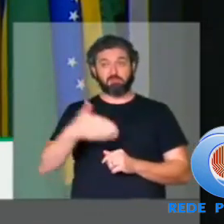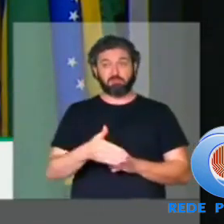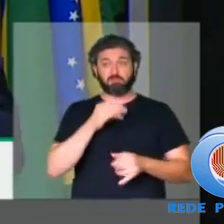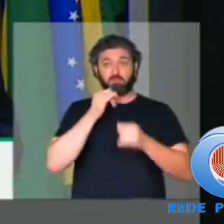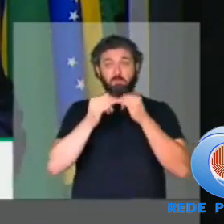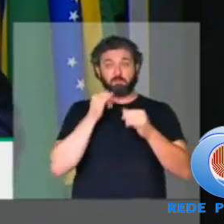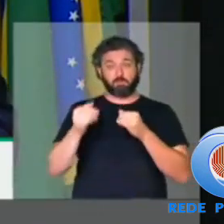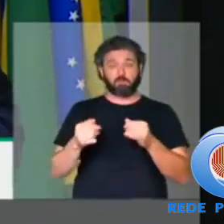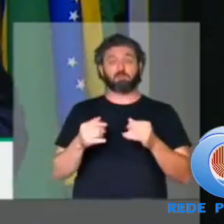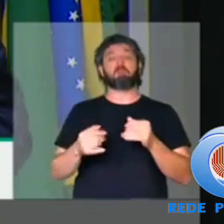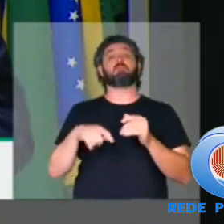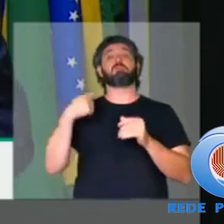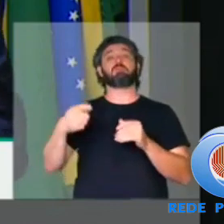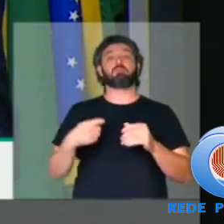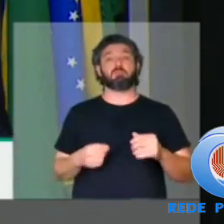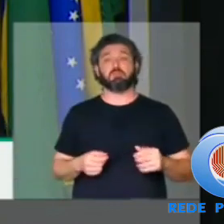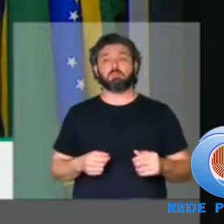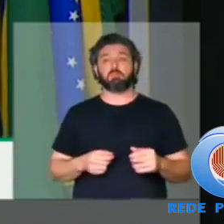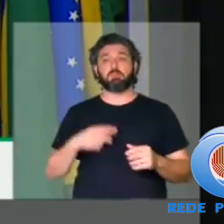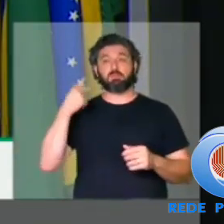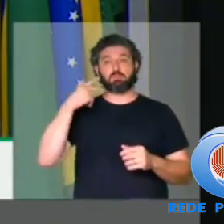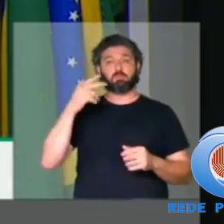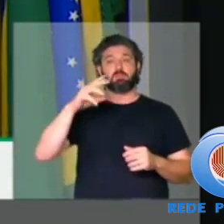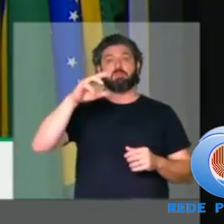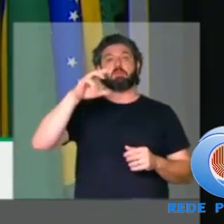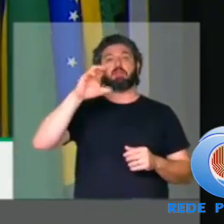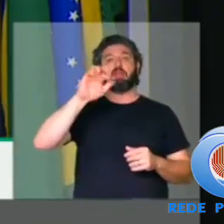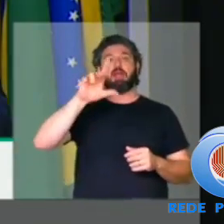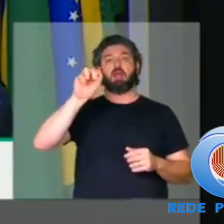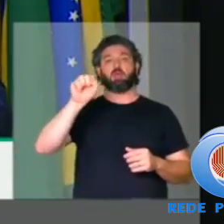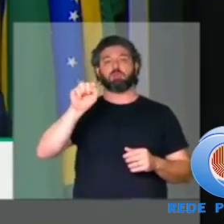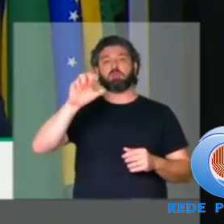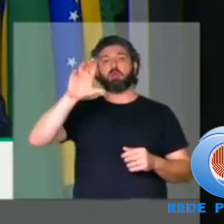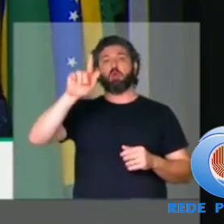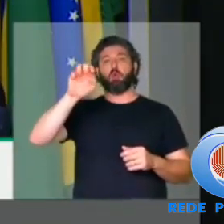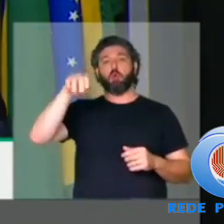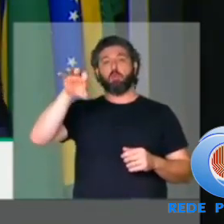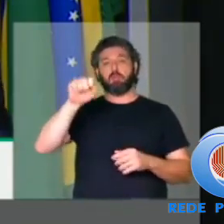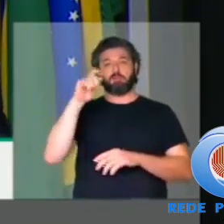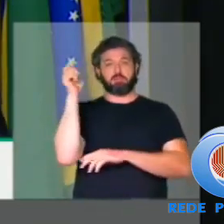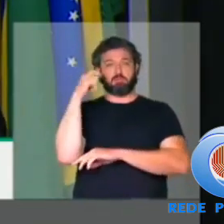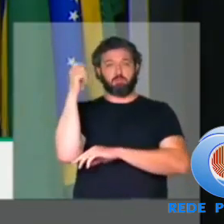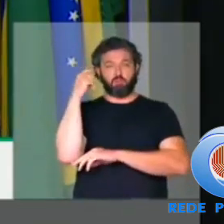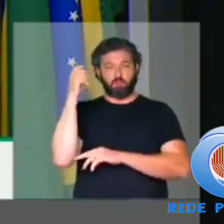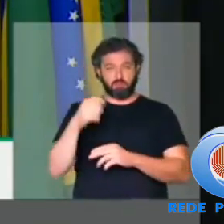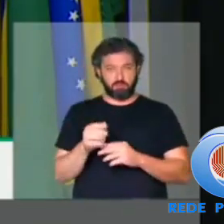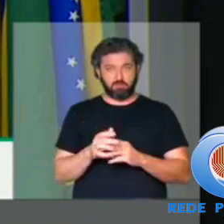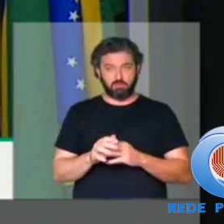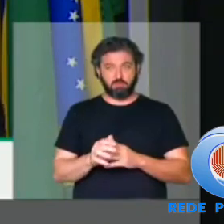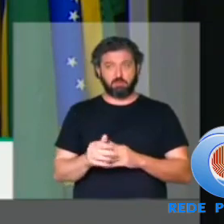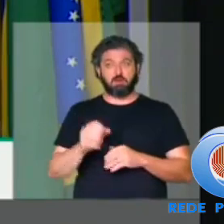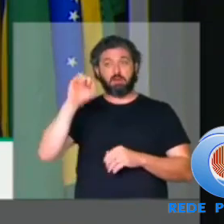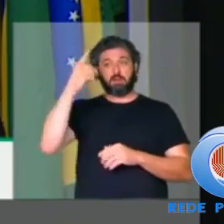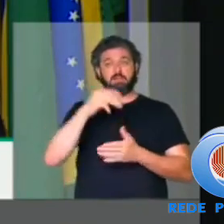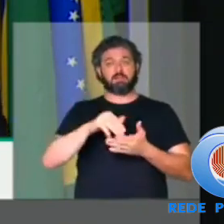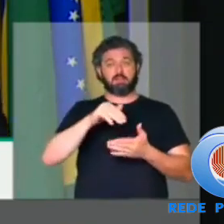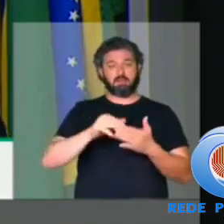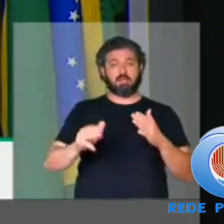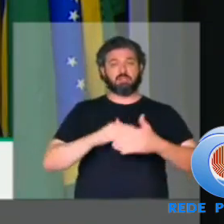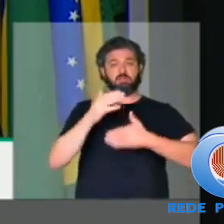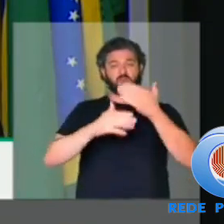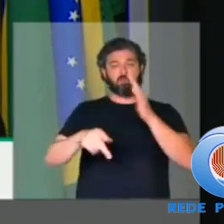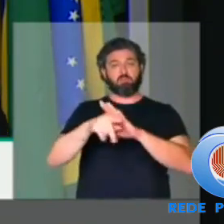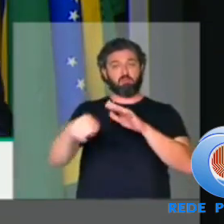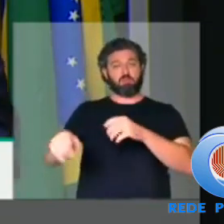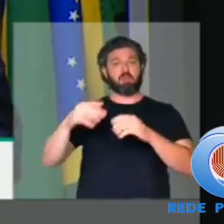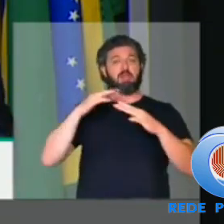e as informações que traz o vereador Ricardo Gomes, de Porto Alegre, que foi secretário de desenvolvimento